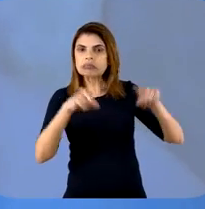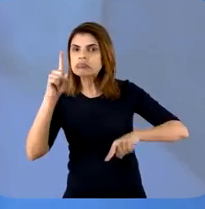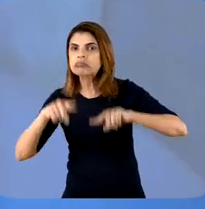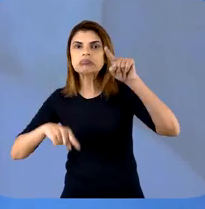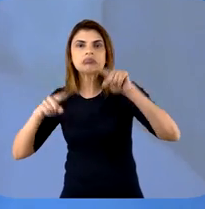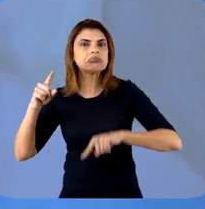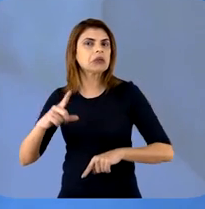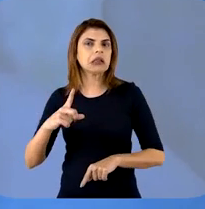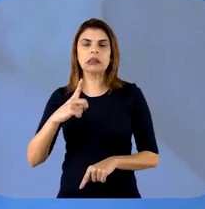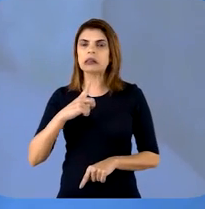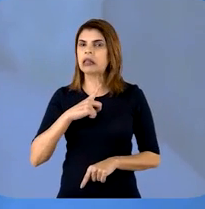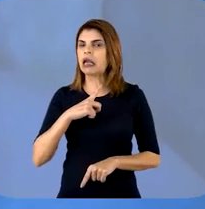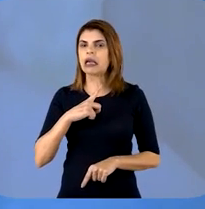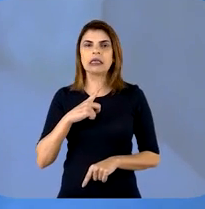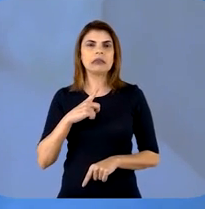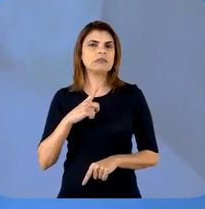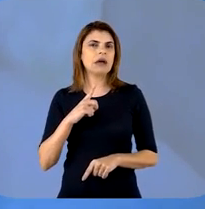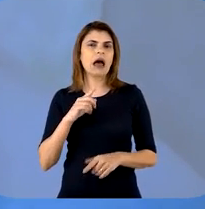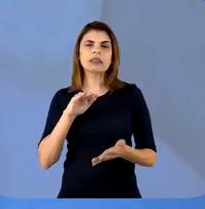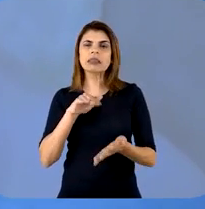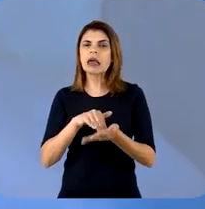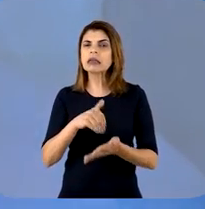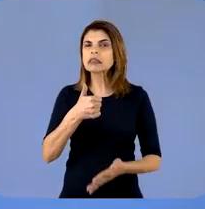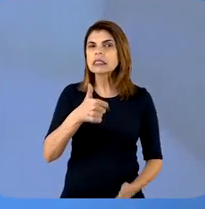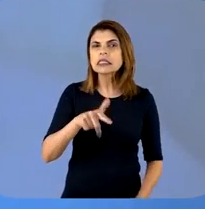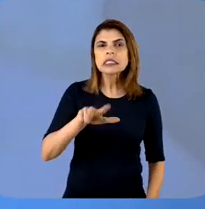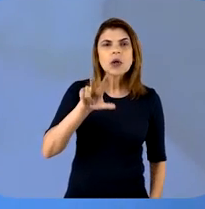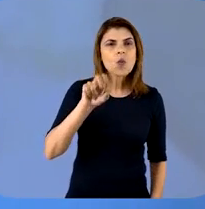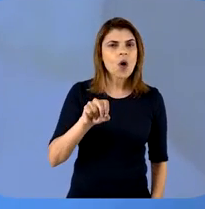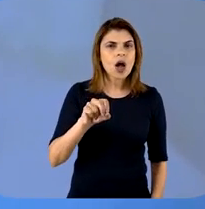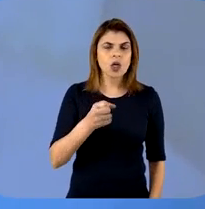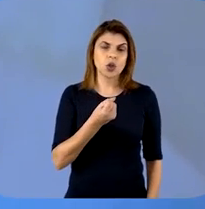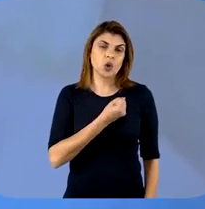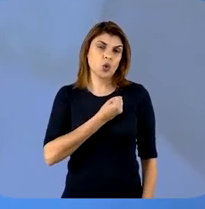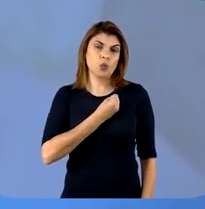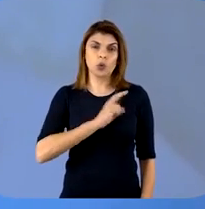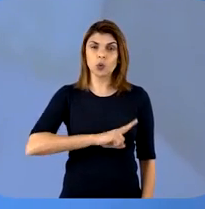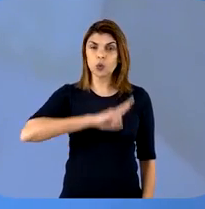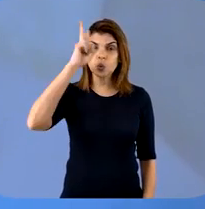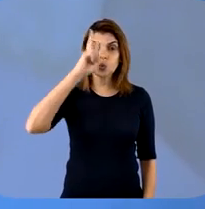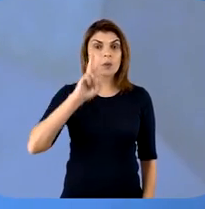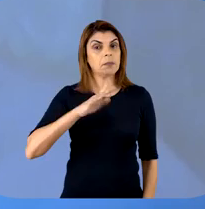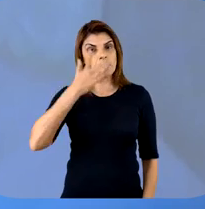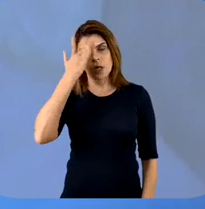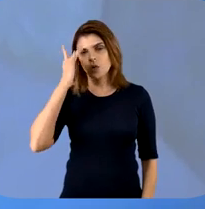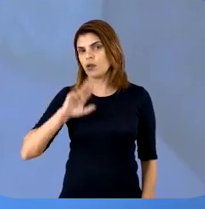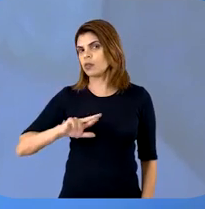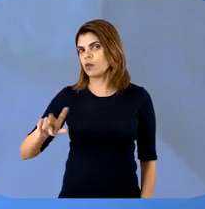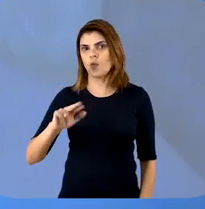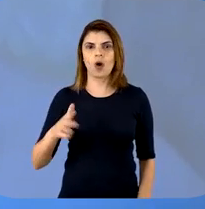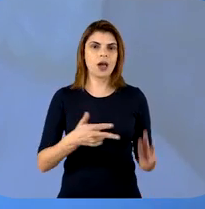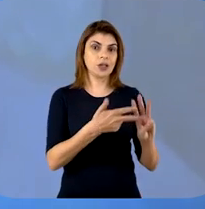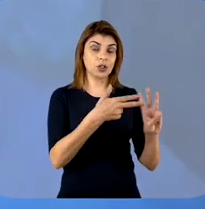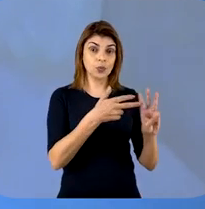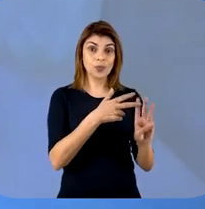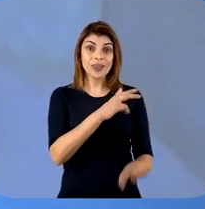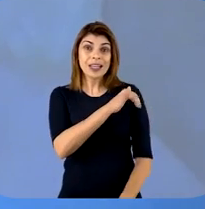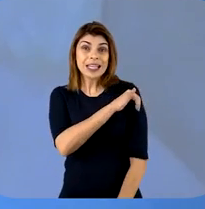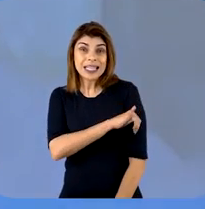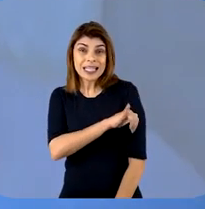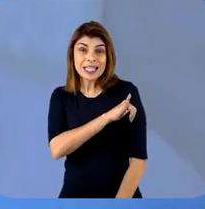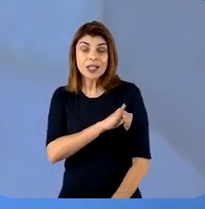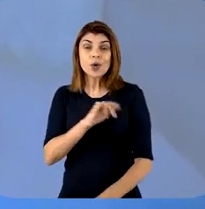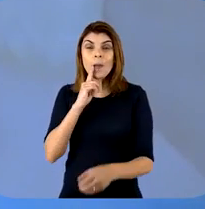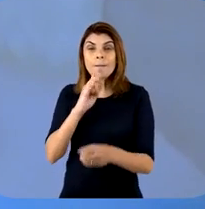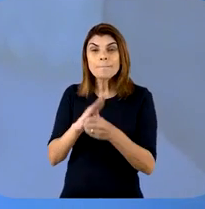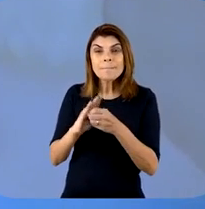tem a taxa até 150% mais elevada do que as dos não indígenas, né? No Rio, aqueles bairros